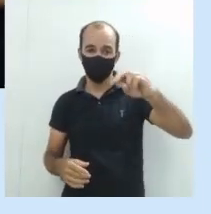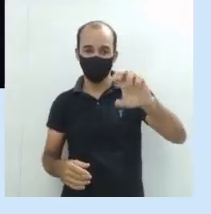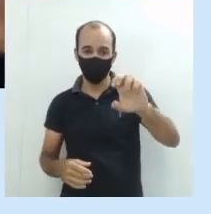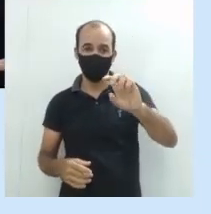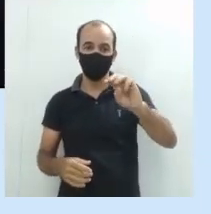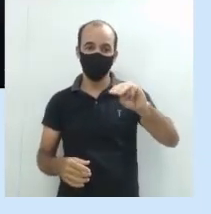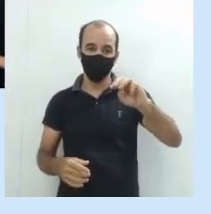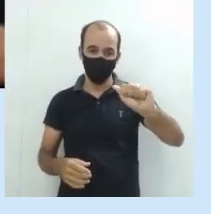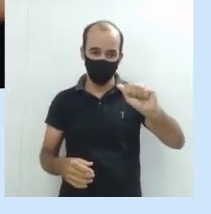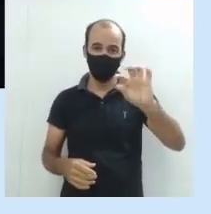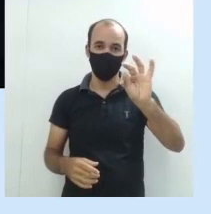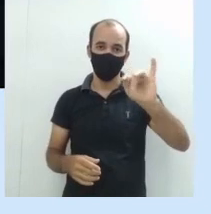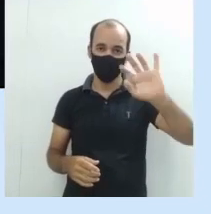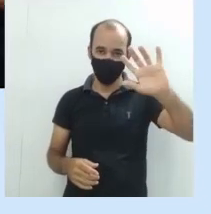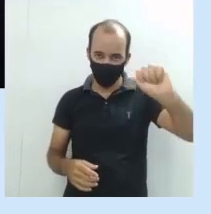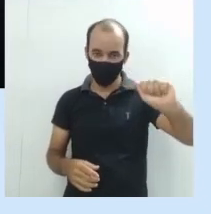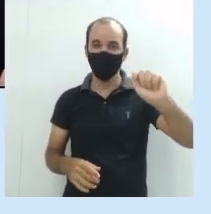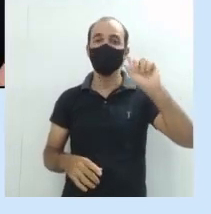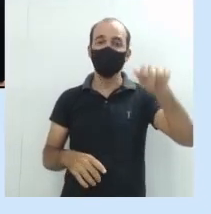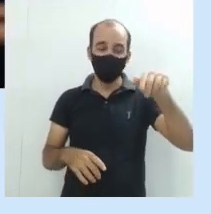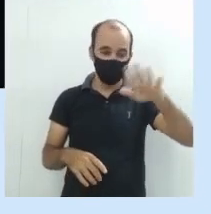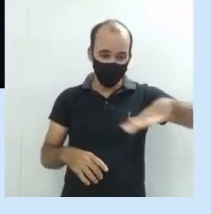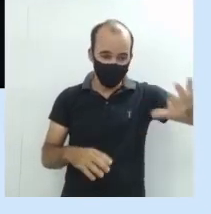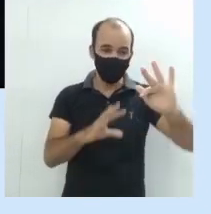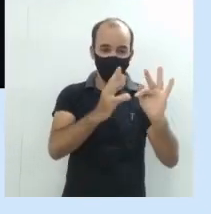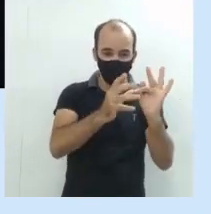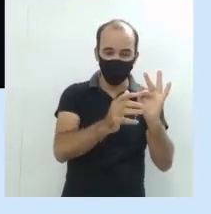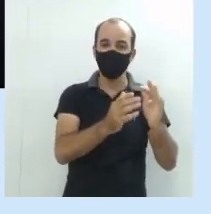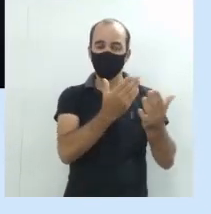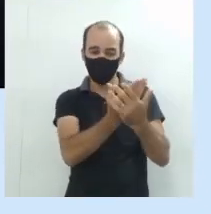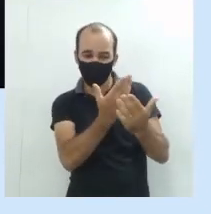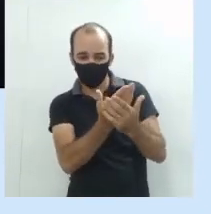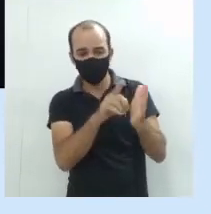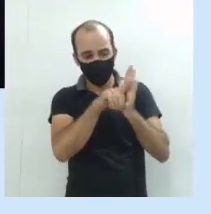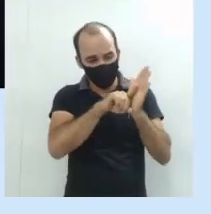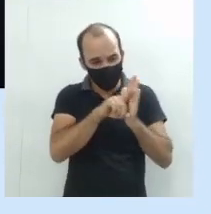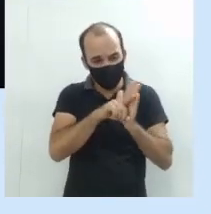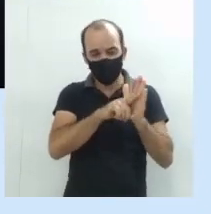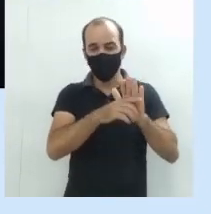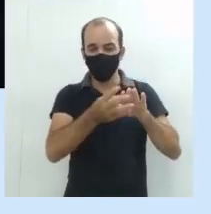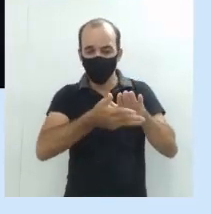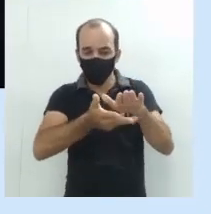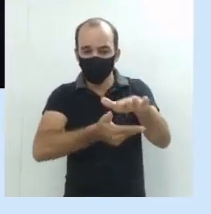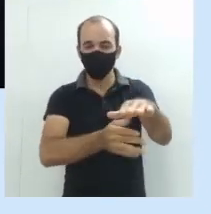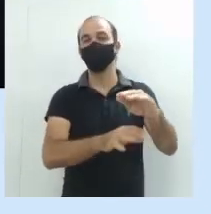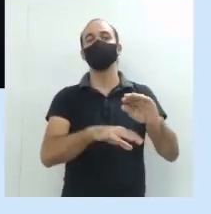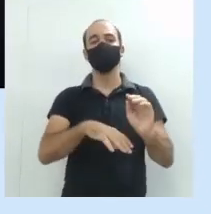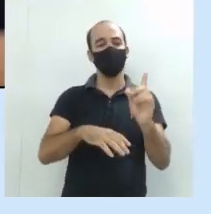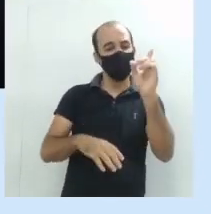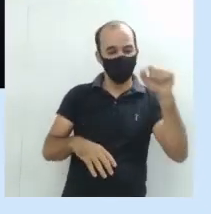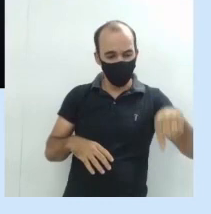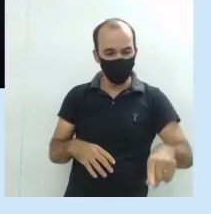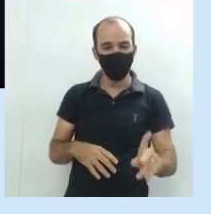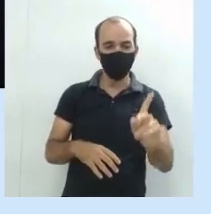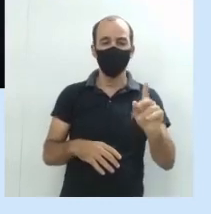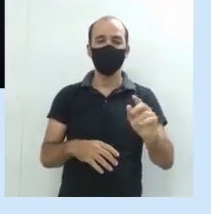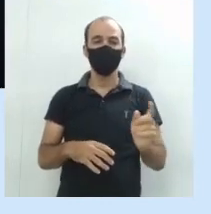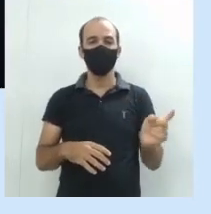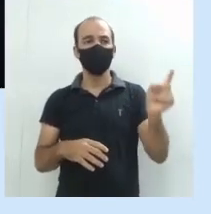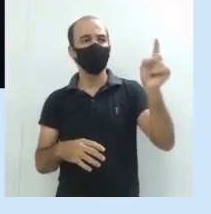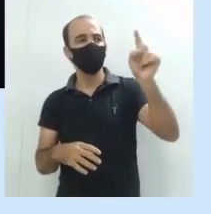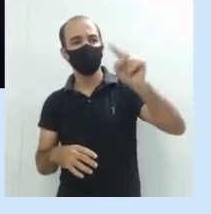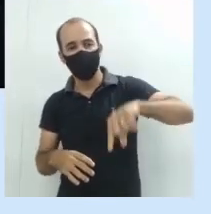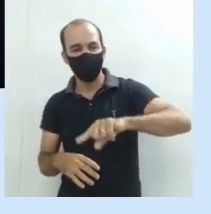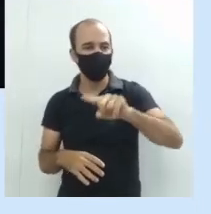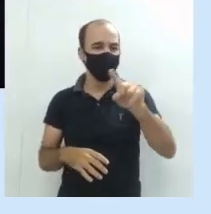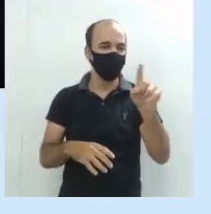que estuda os movimentos, dando uma ênfase à noção de módulo, de